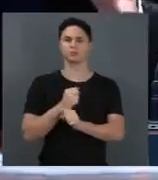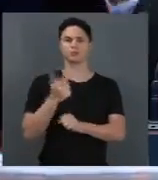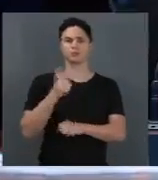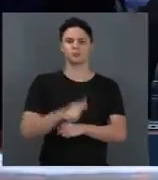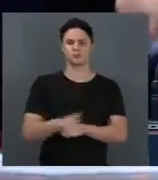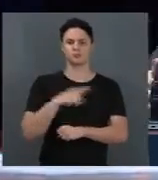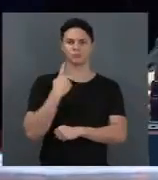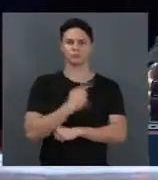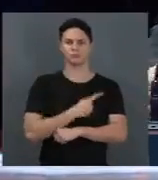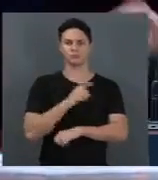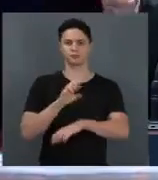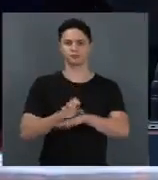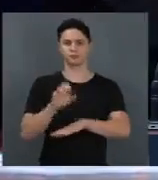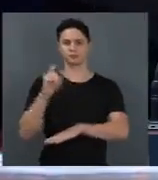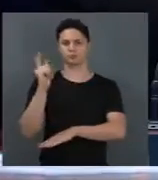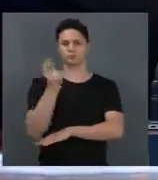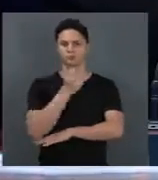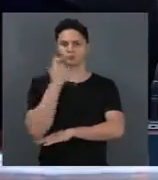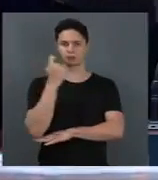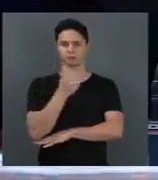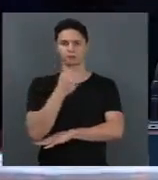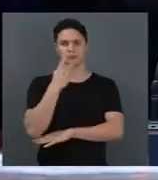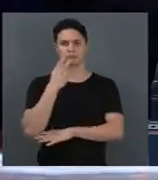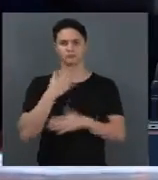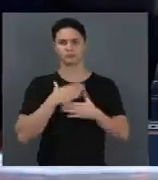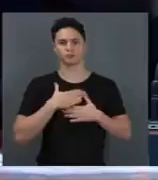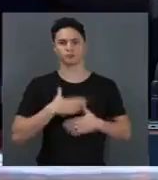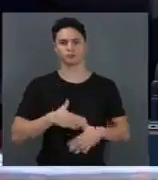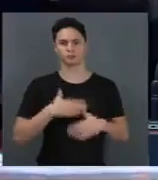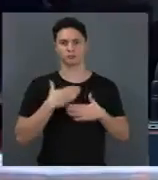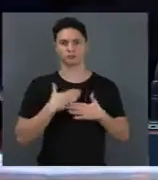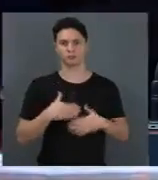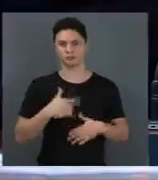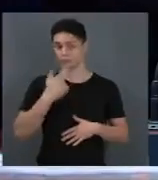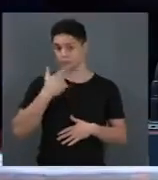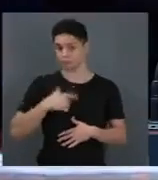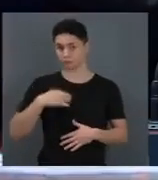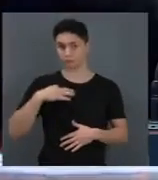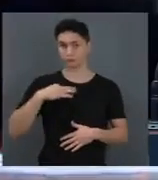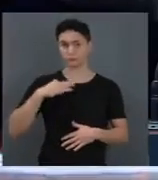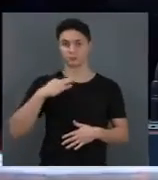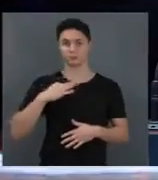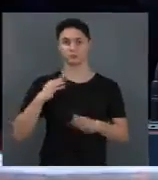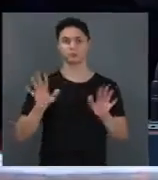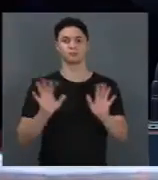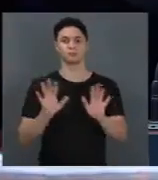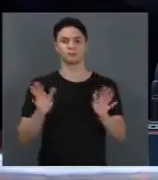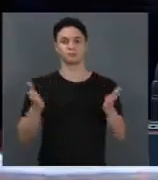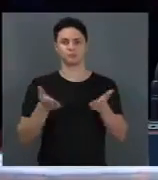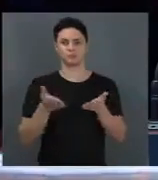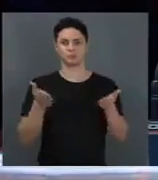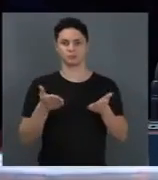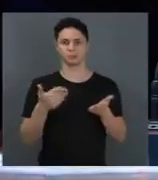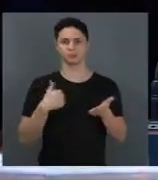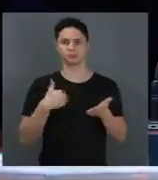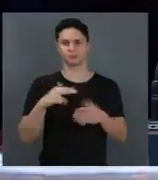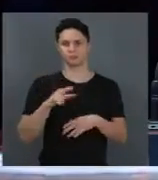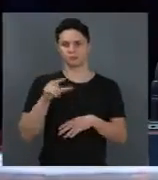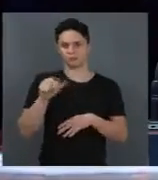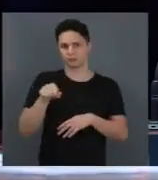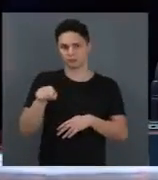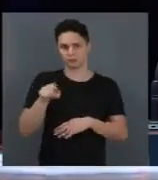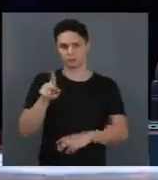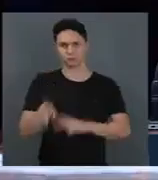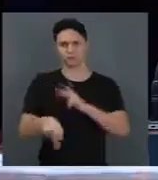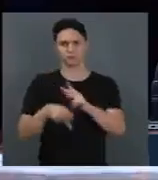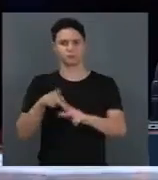Rio Grande do Sul. Falo com tranquilidade, não sou mais candidato, mas nem por não ser candidato, agora eu vou negar esse povo